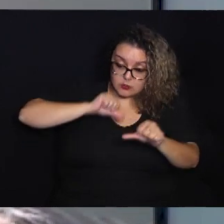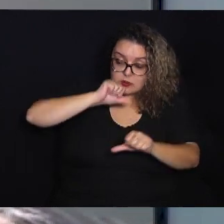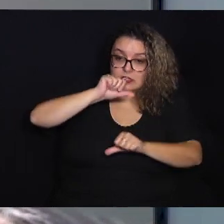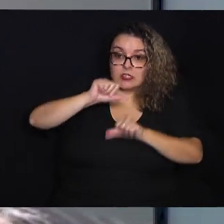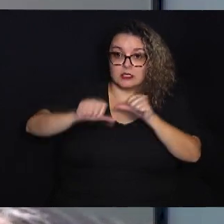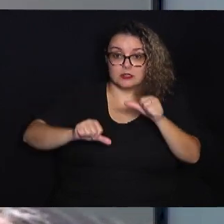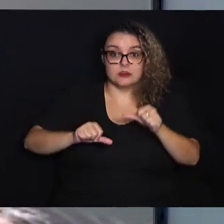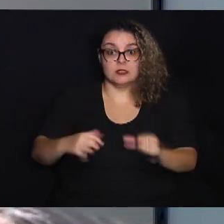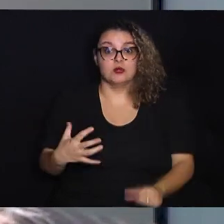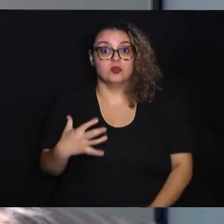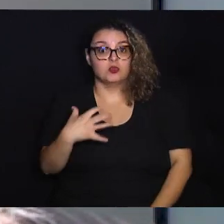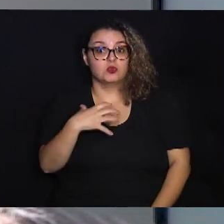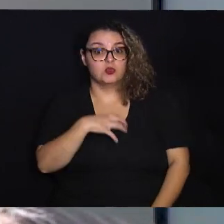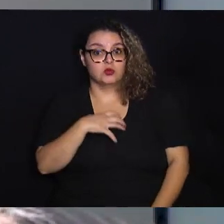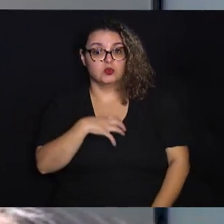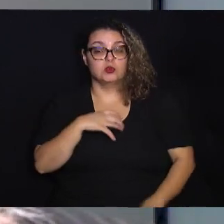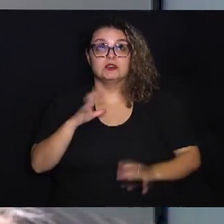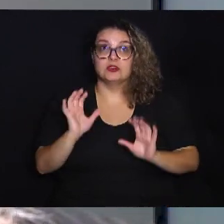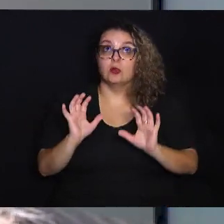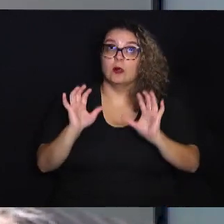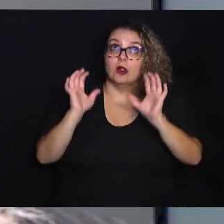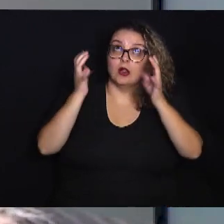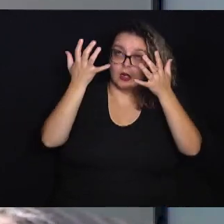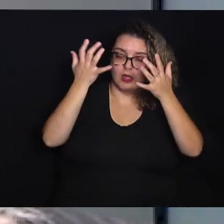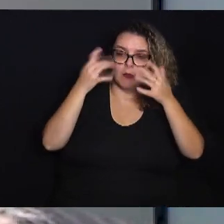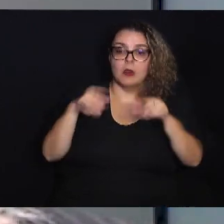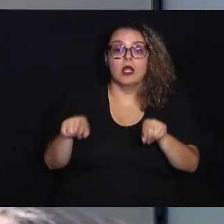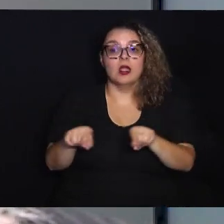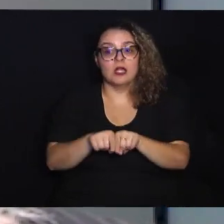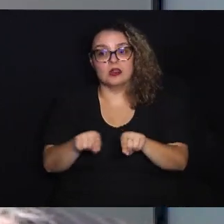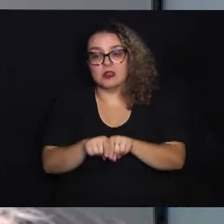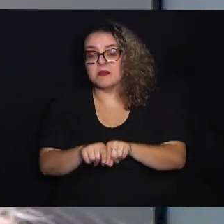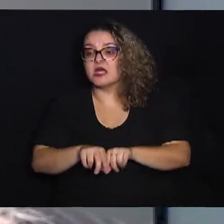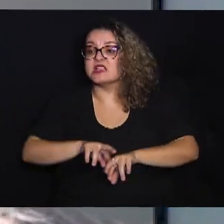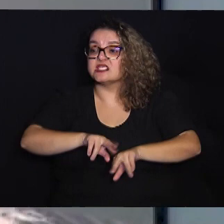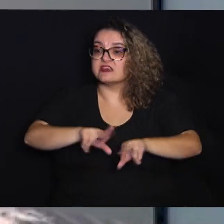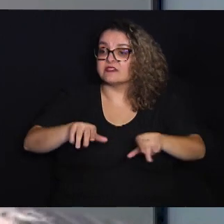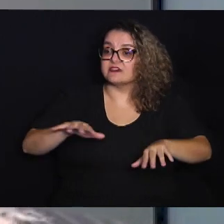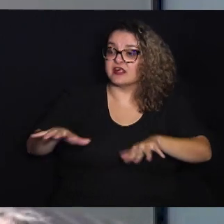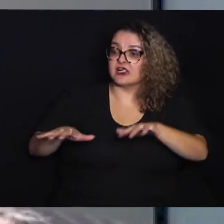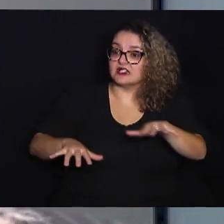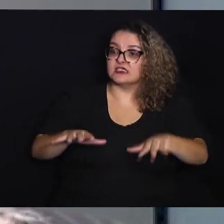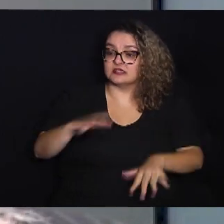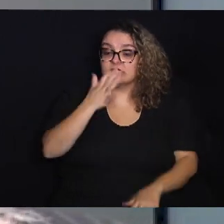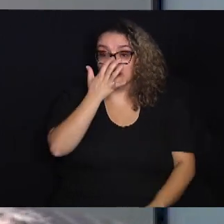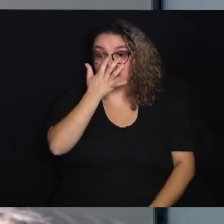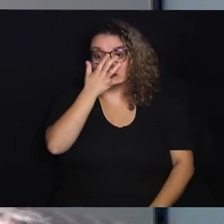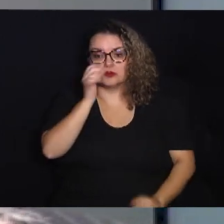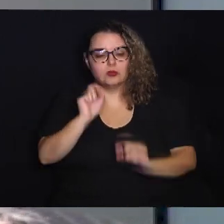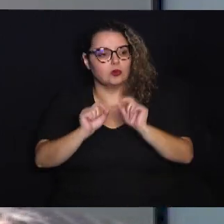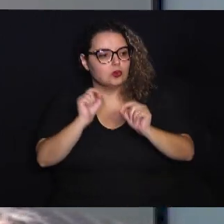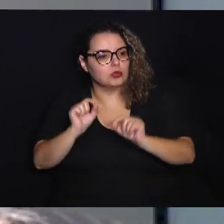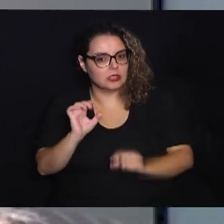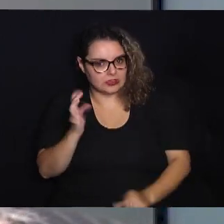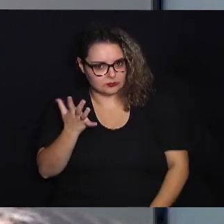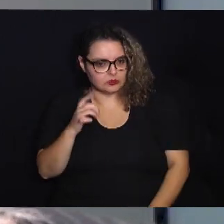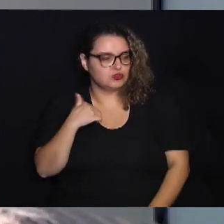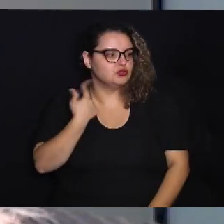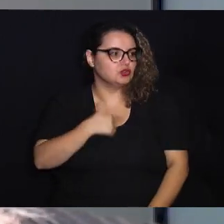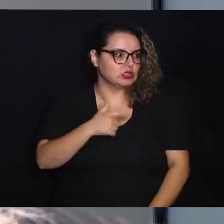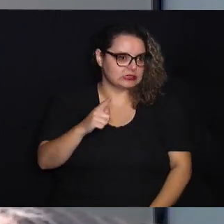nas condições, do clima e também de vários outros setores. O que que